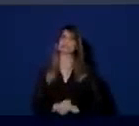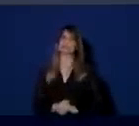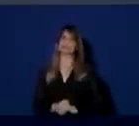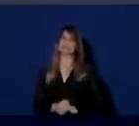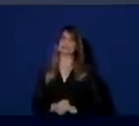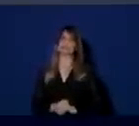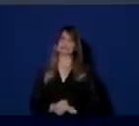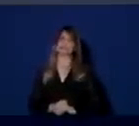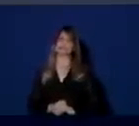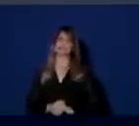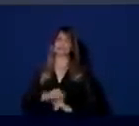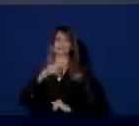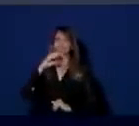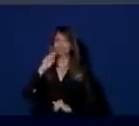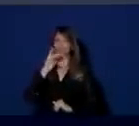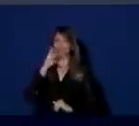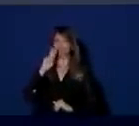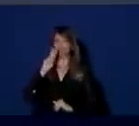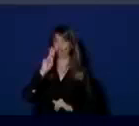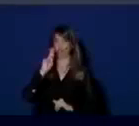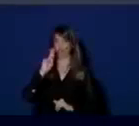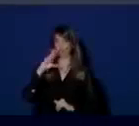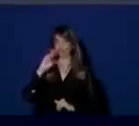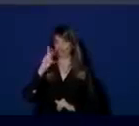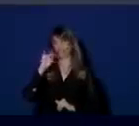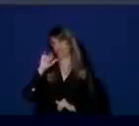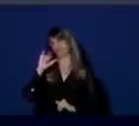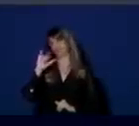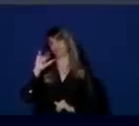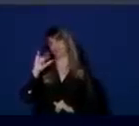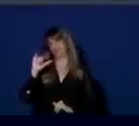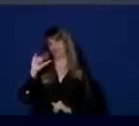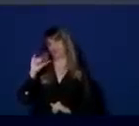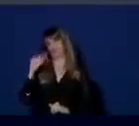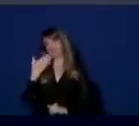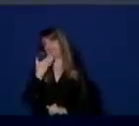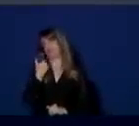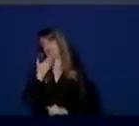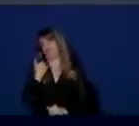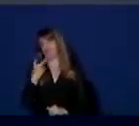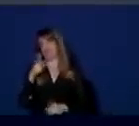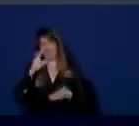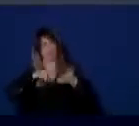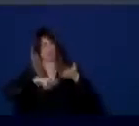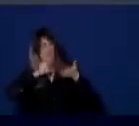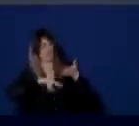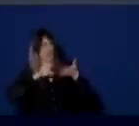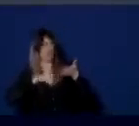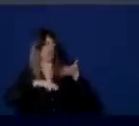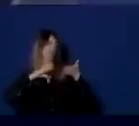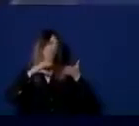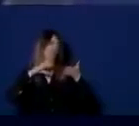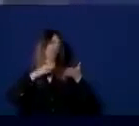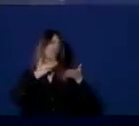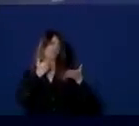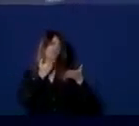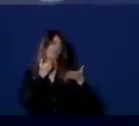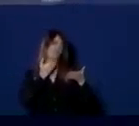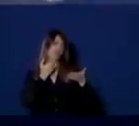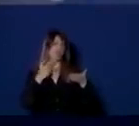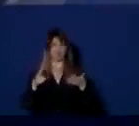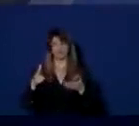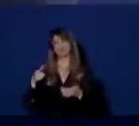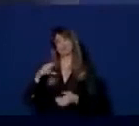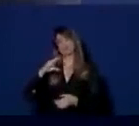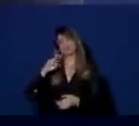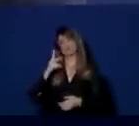Melville versus Churchill é super fácil. Todo mundo que lê a história fala assim, pô, mas o Churchill está no lado certo da história, pô, era tão óbvio o que fazer